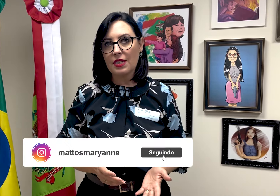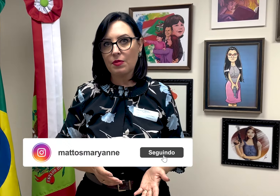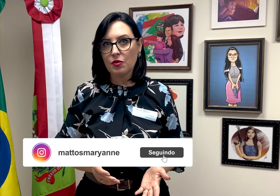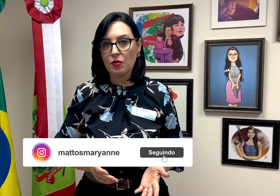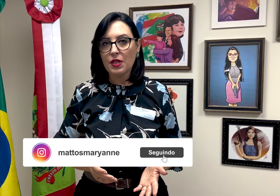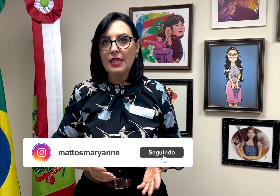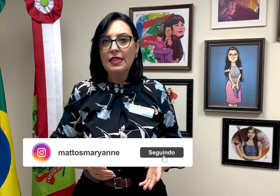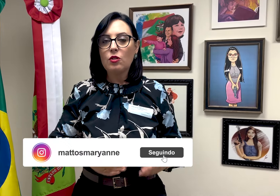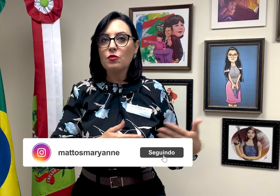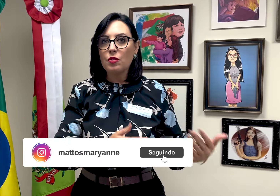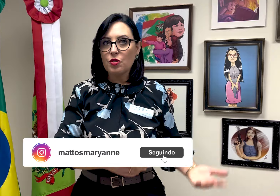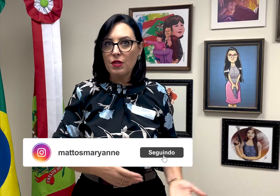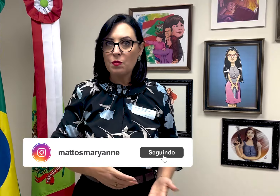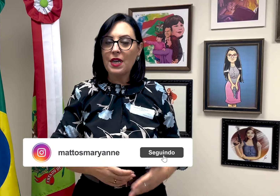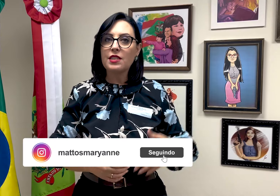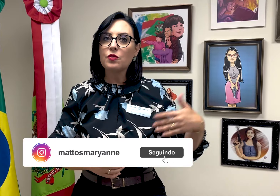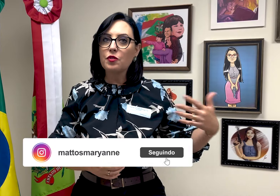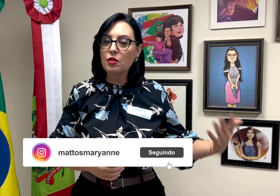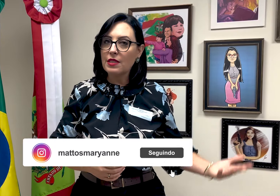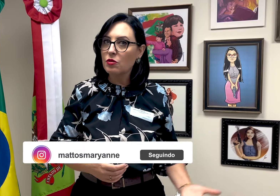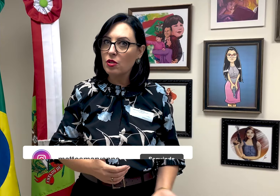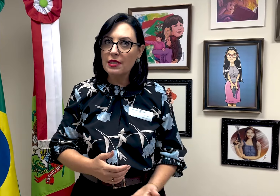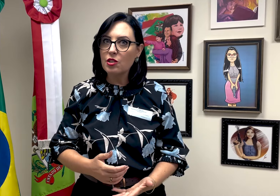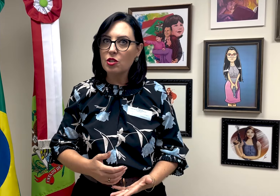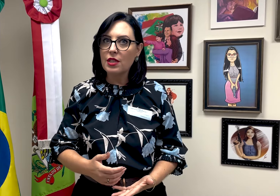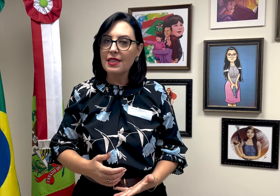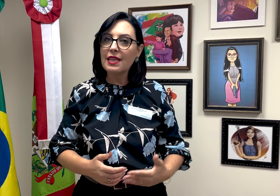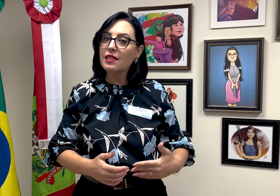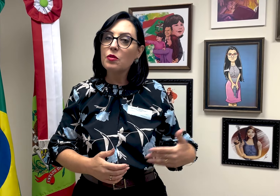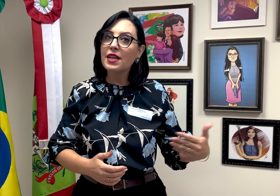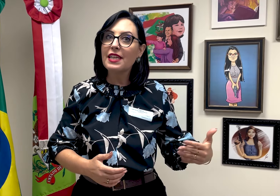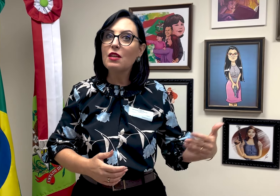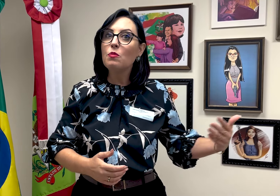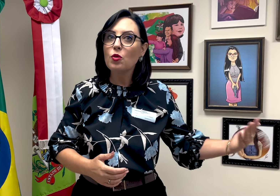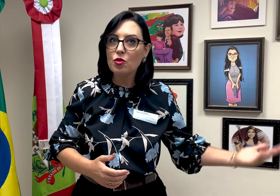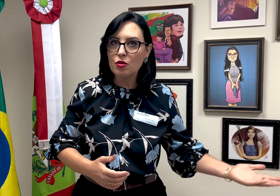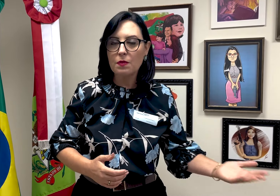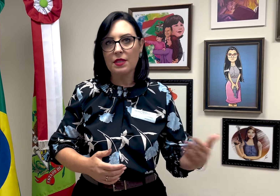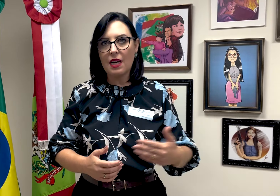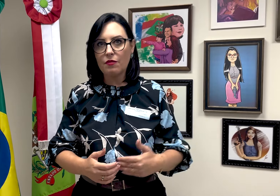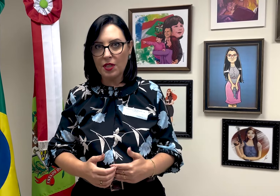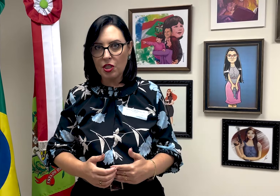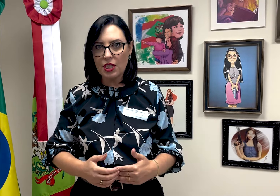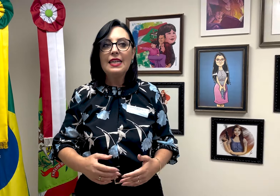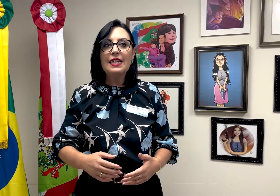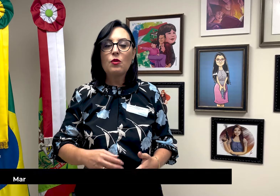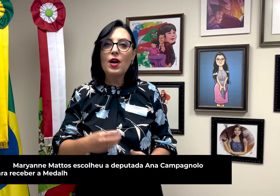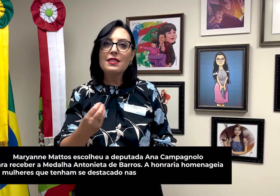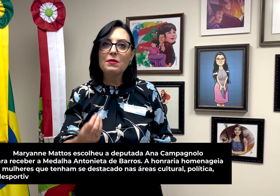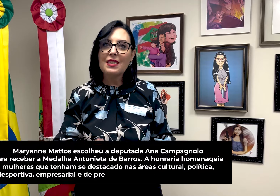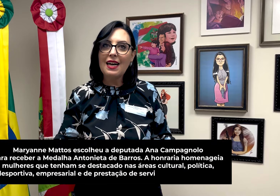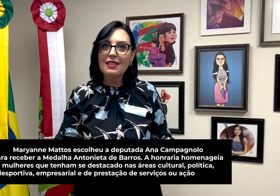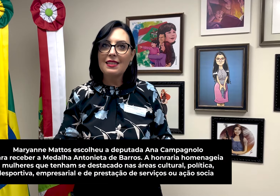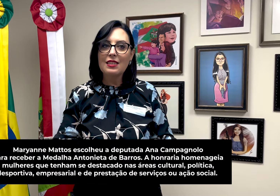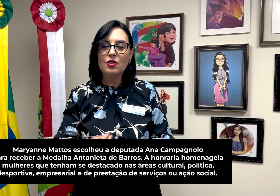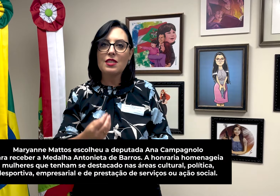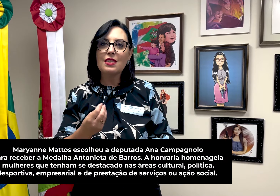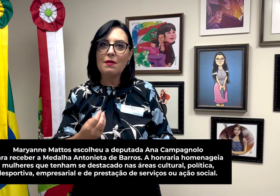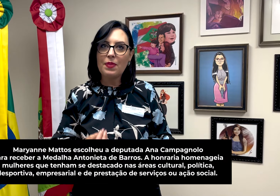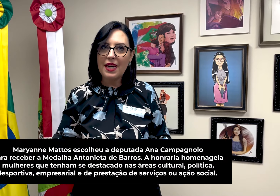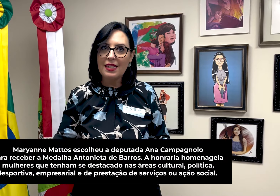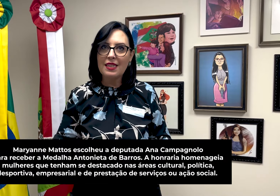livro da campanha. E como somos do mesmo partido, fui conhecendo toda a trajetória dela e ela não era aquele monstro que pintavam pra gente. E com essa medalha,